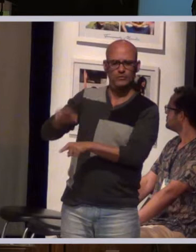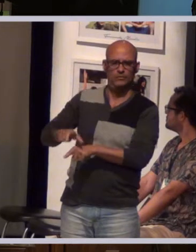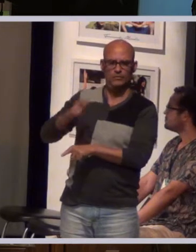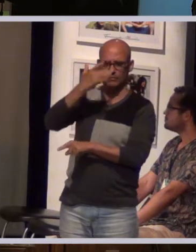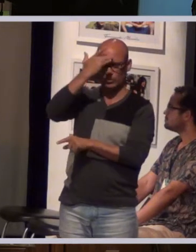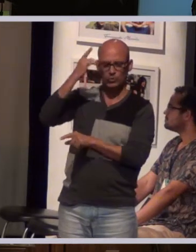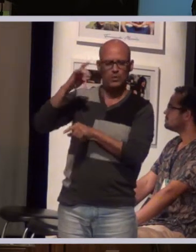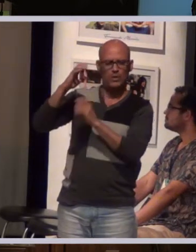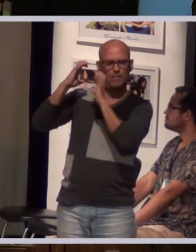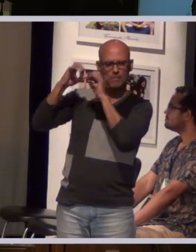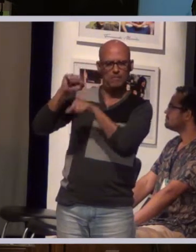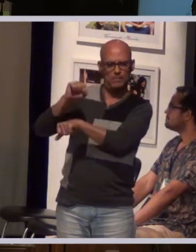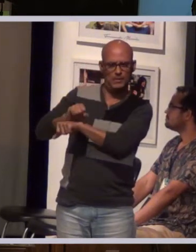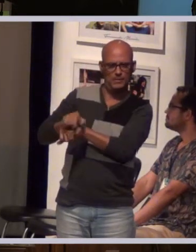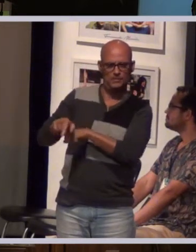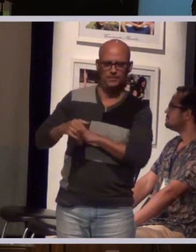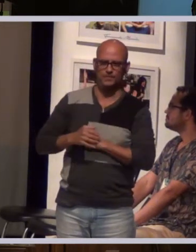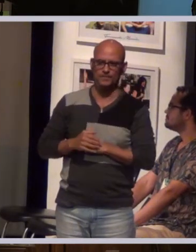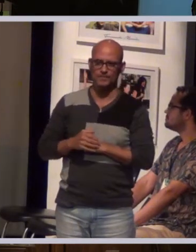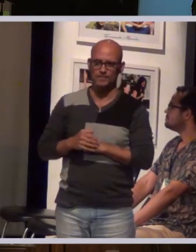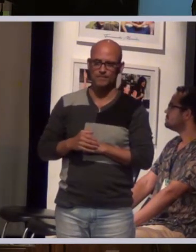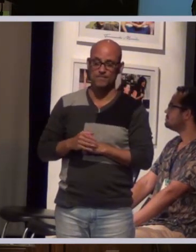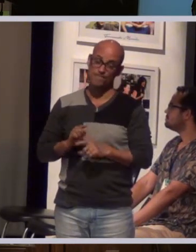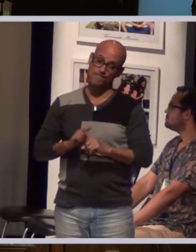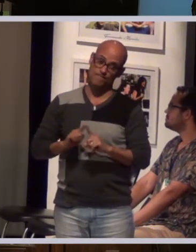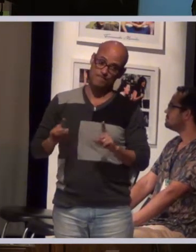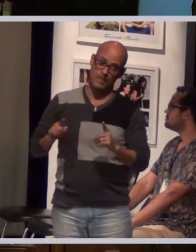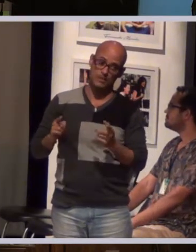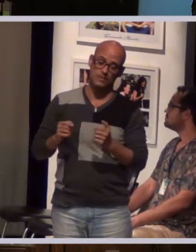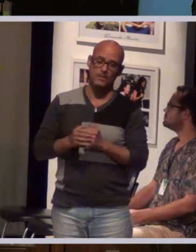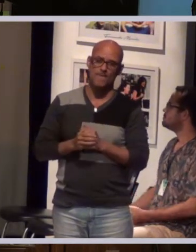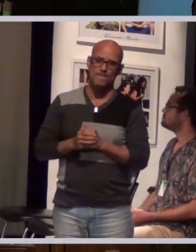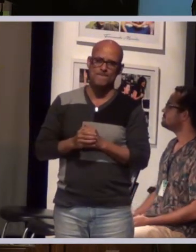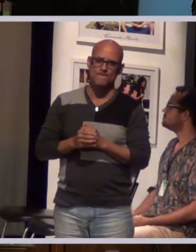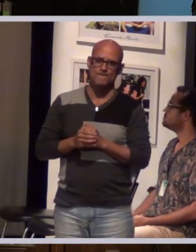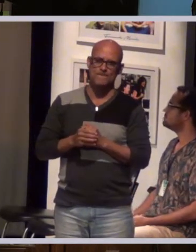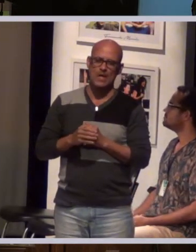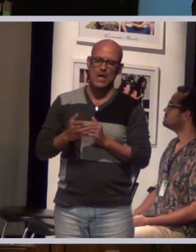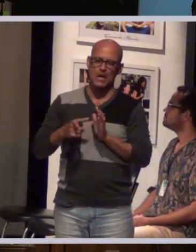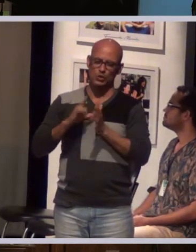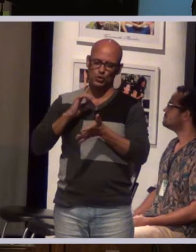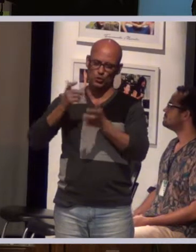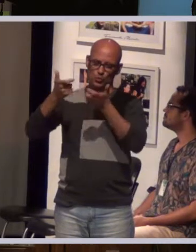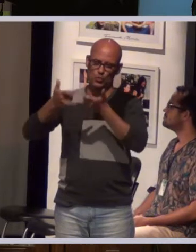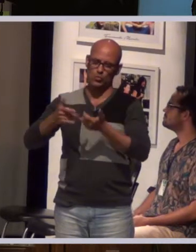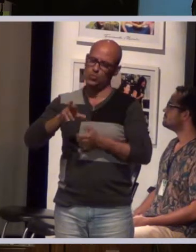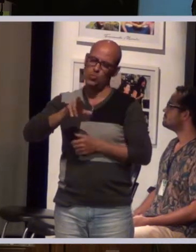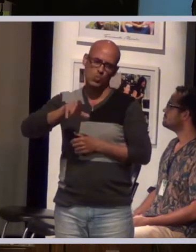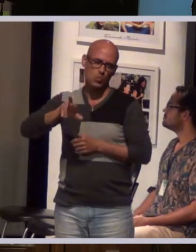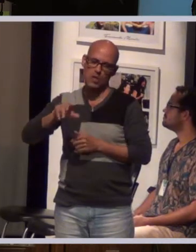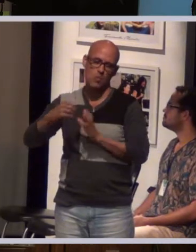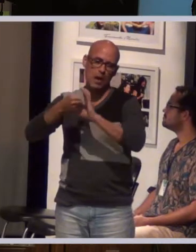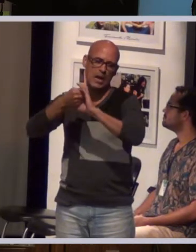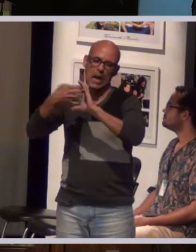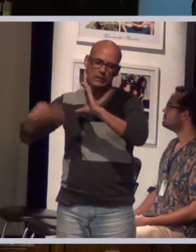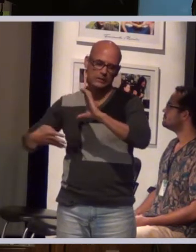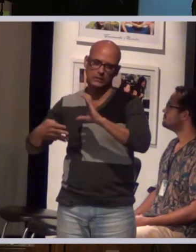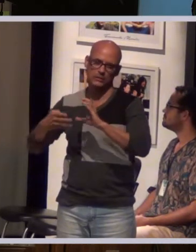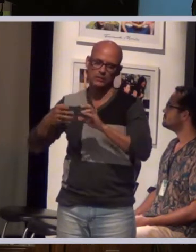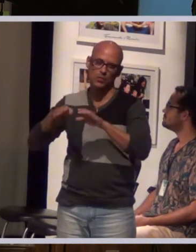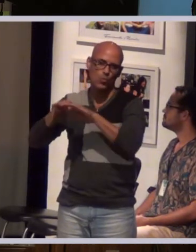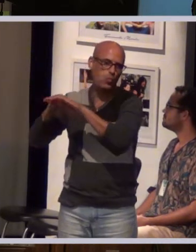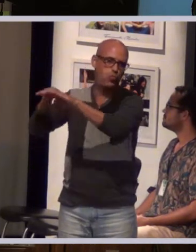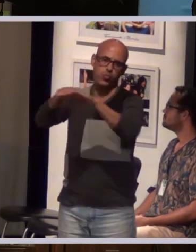em indivíduos PC. Mas, como foi separado aqui, não é uma característica em